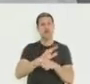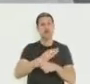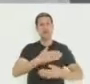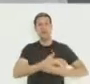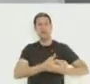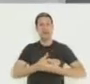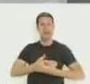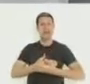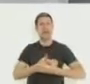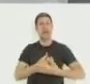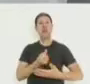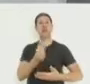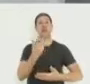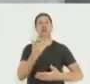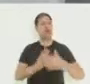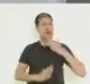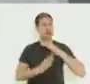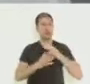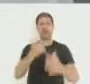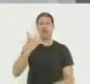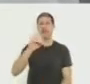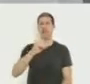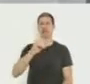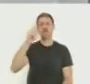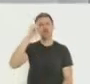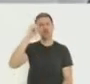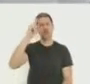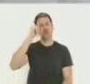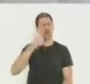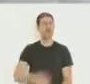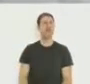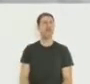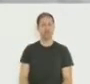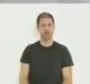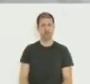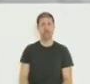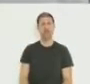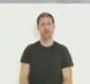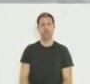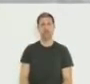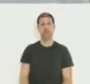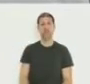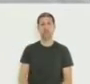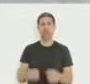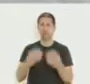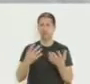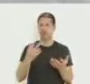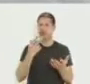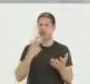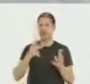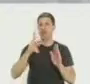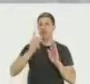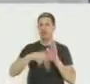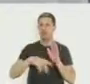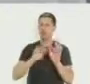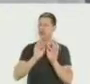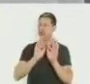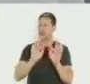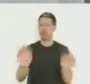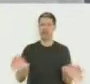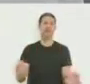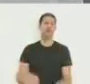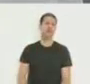recém-nascidos por dia né bom Como eu disse um projeto bastante simples perfeitamente